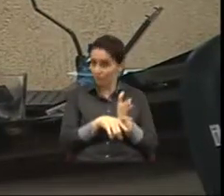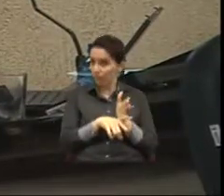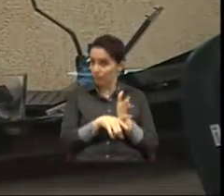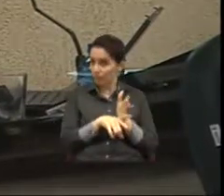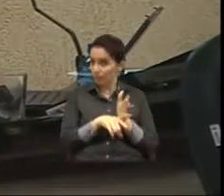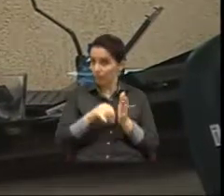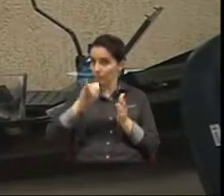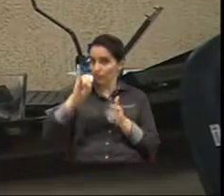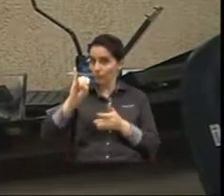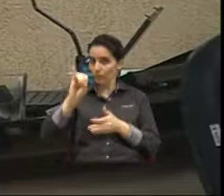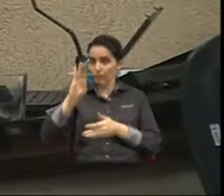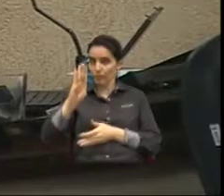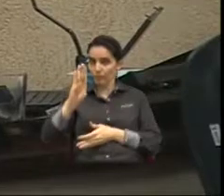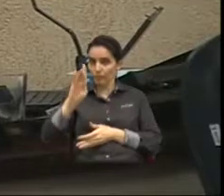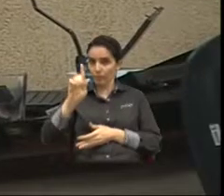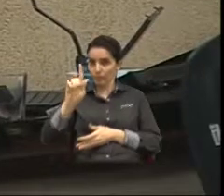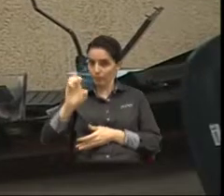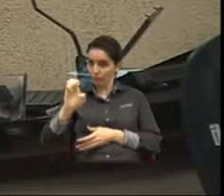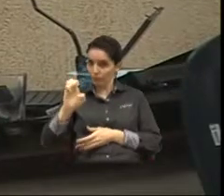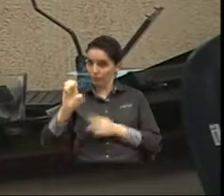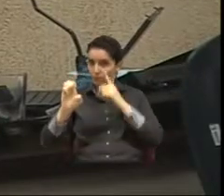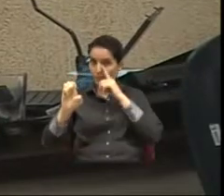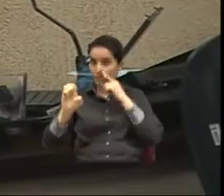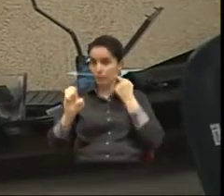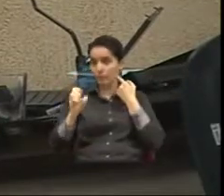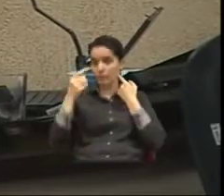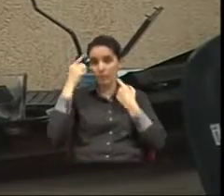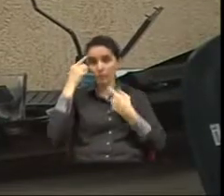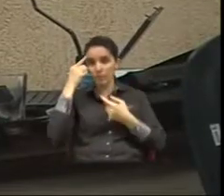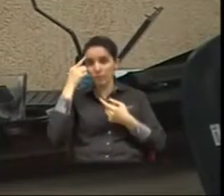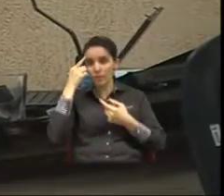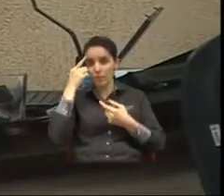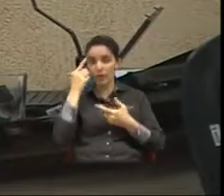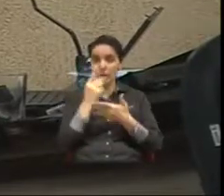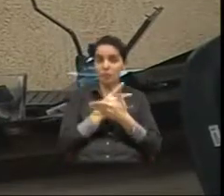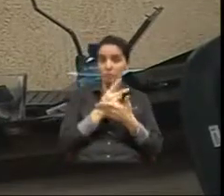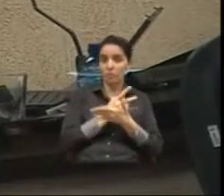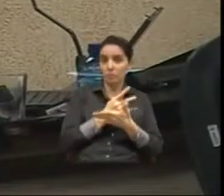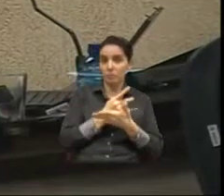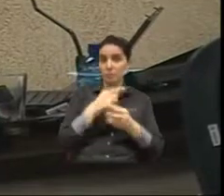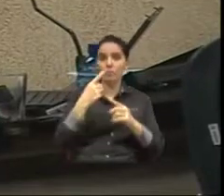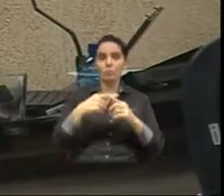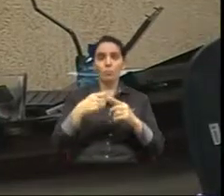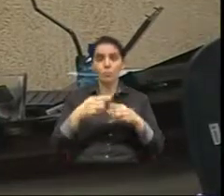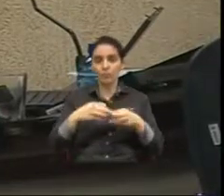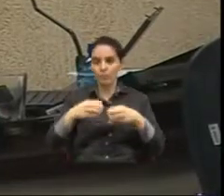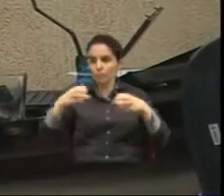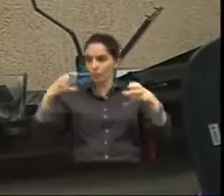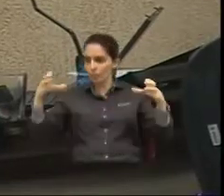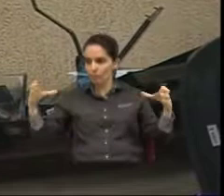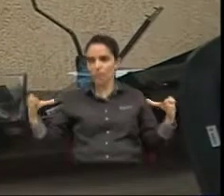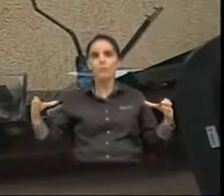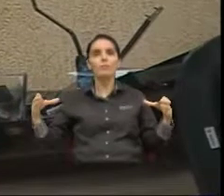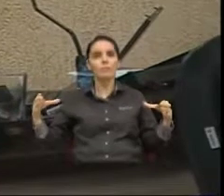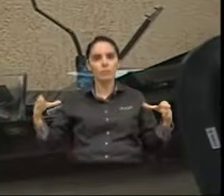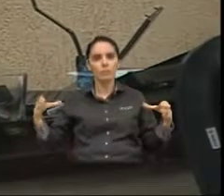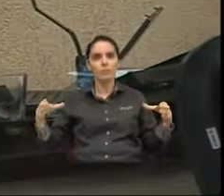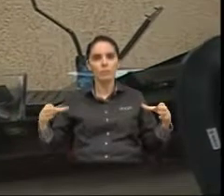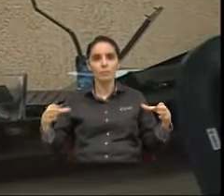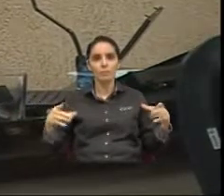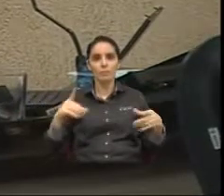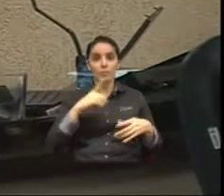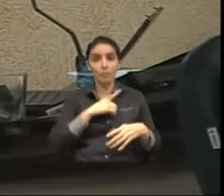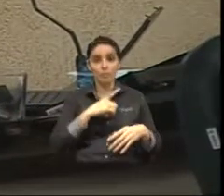IBGE está errado ou está ultrapassado, porque é muito mais. Hoje existe